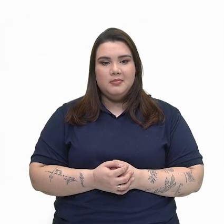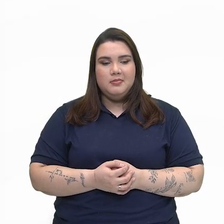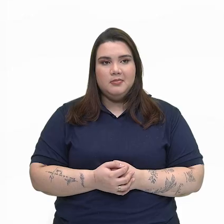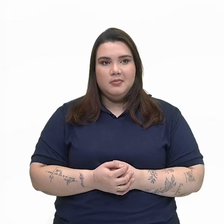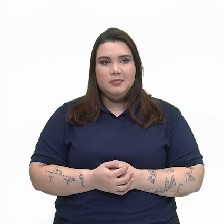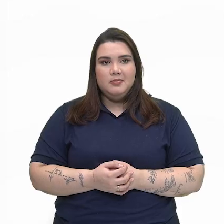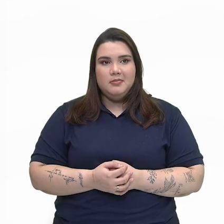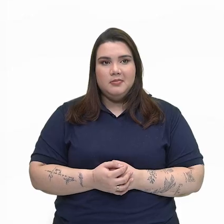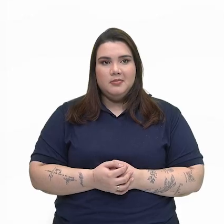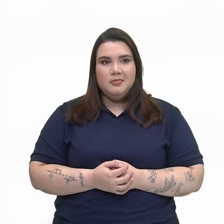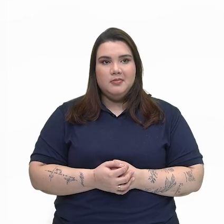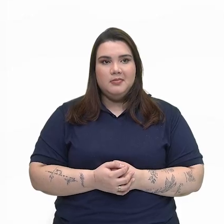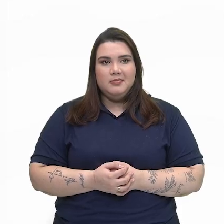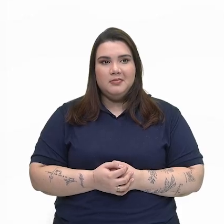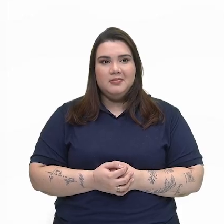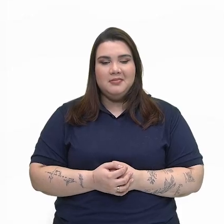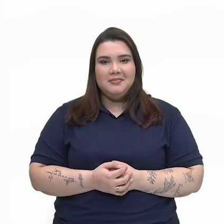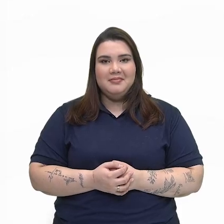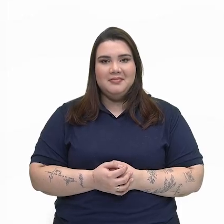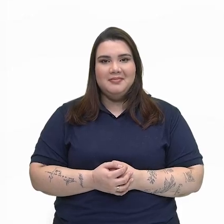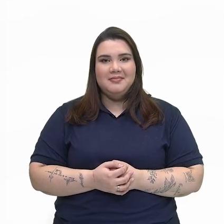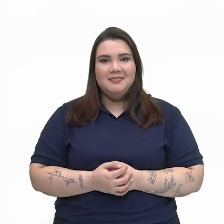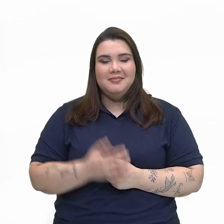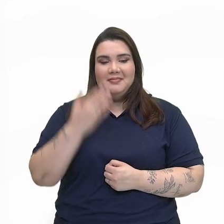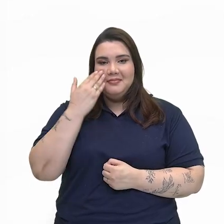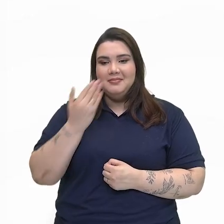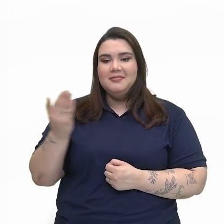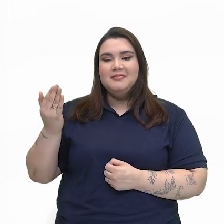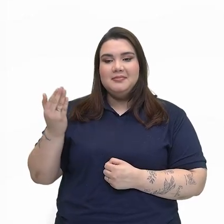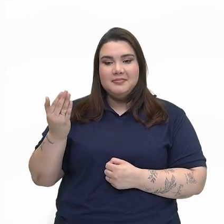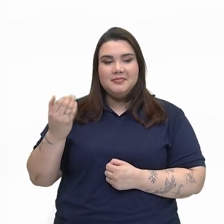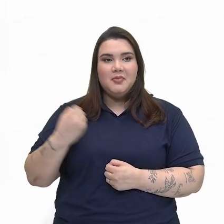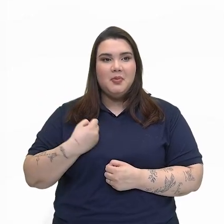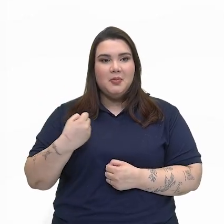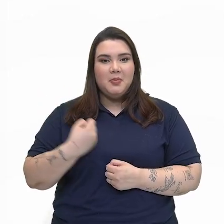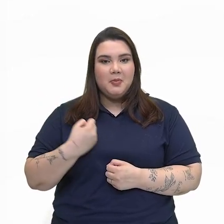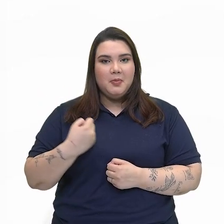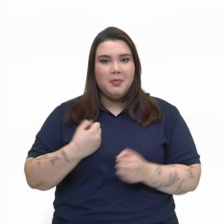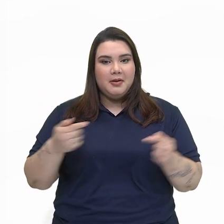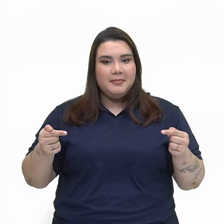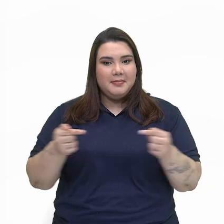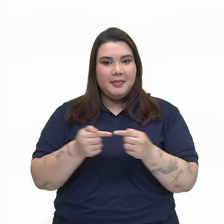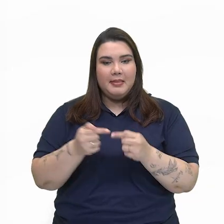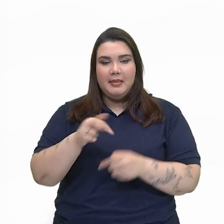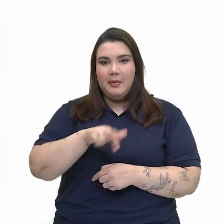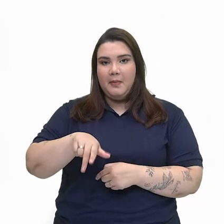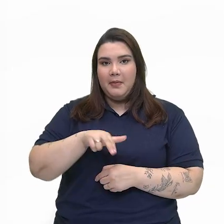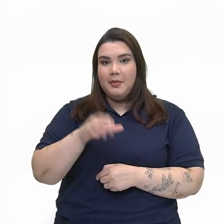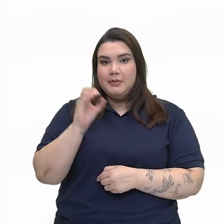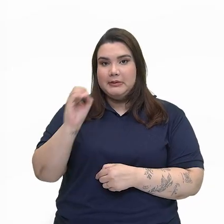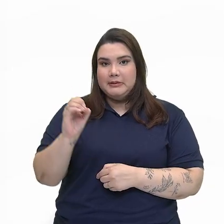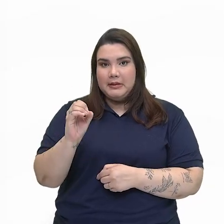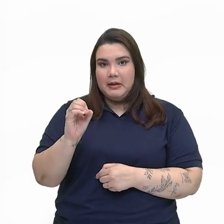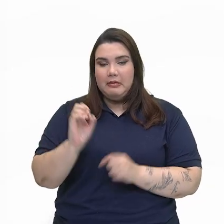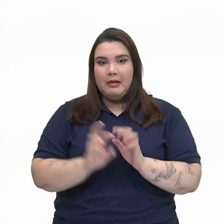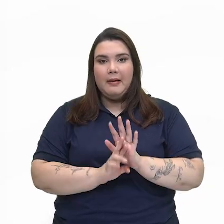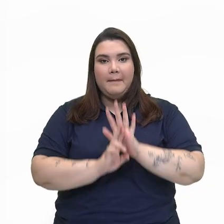à esquerda não é algarismo significativo, não conta como algarismo